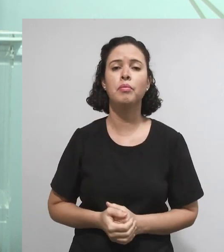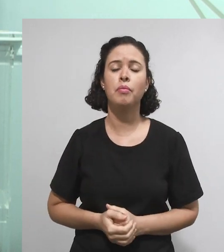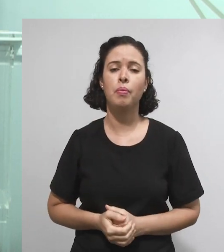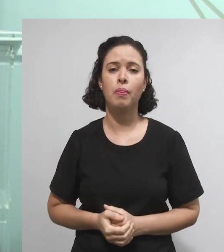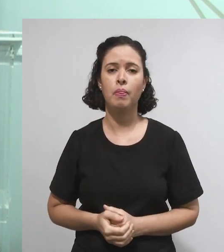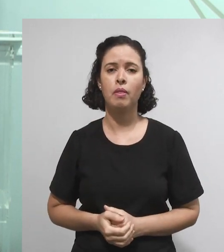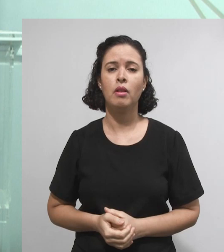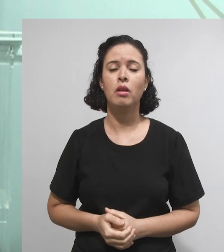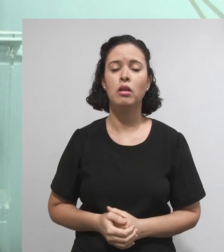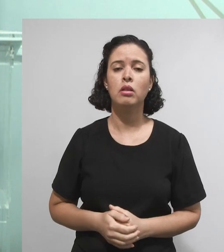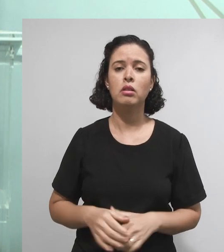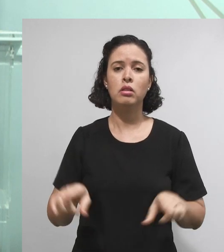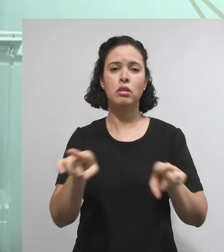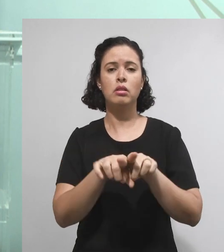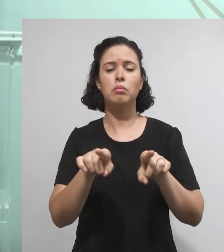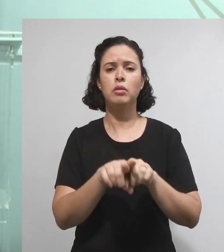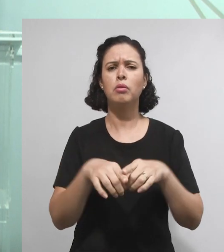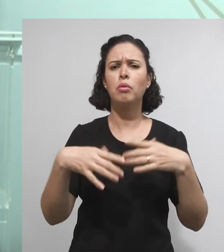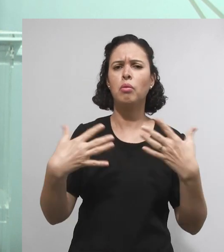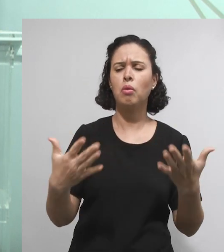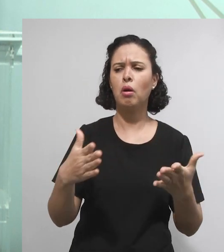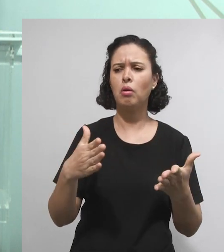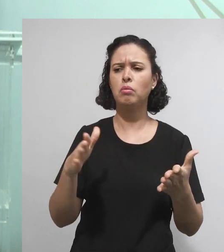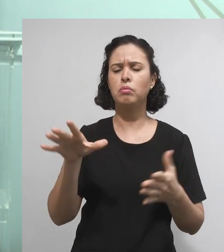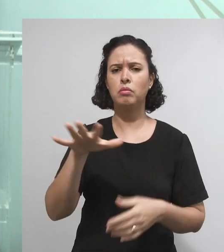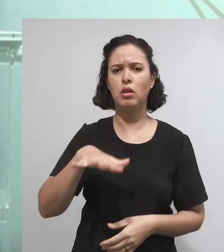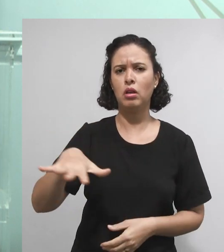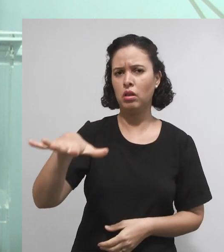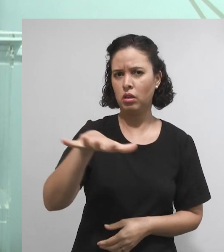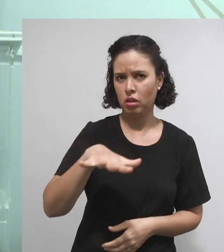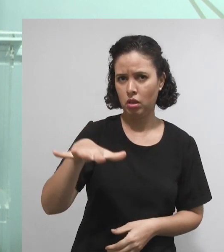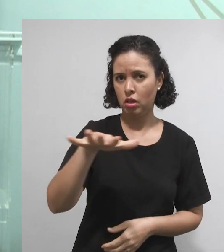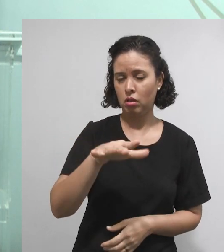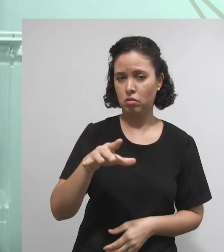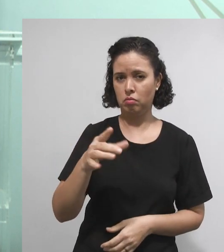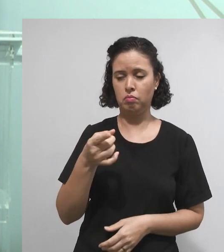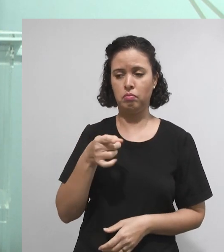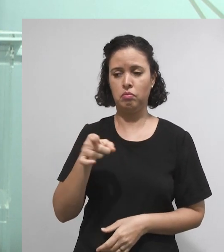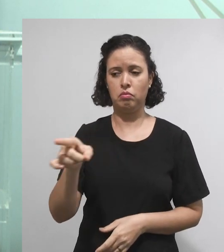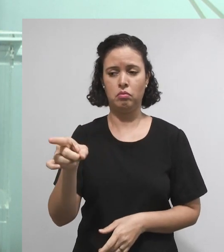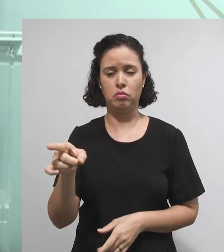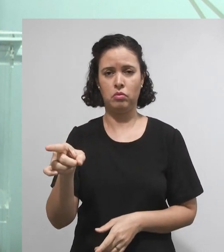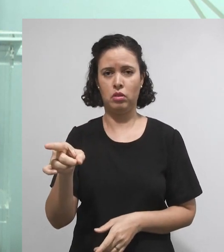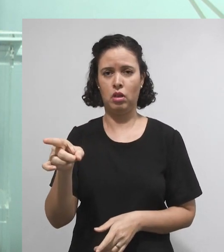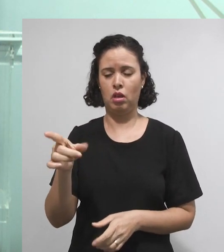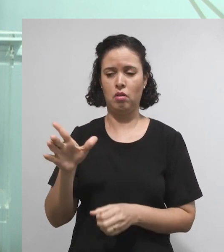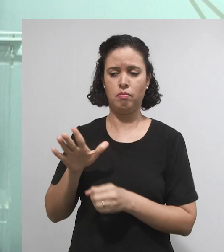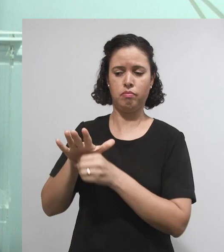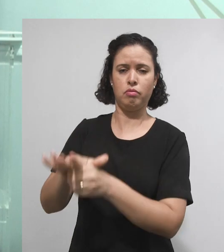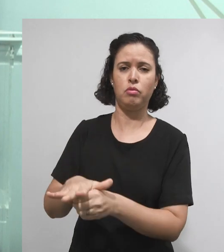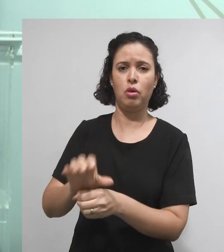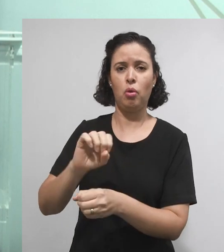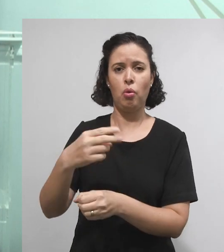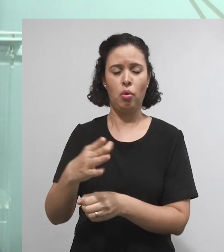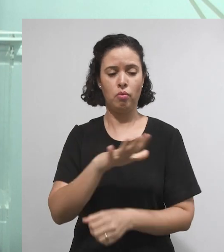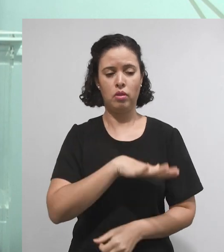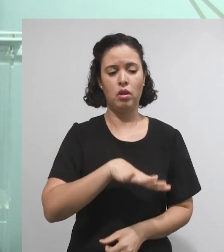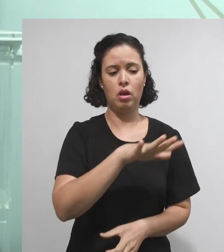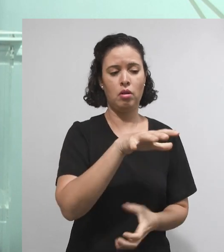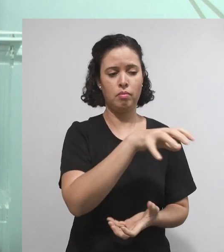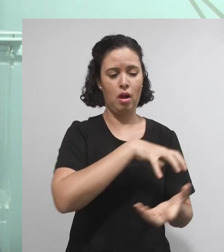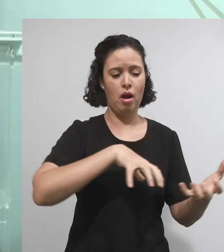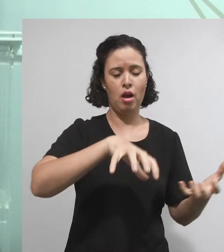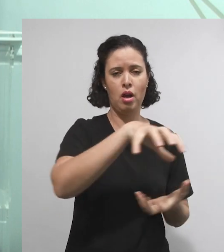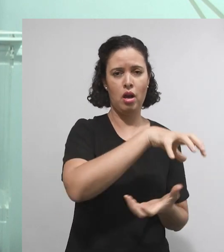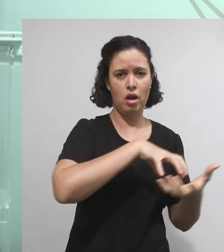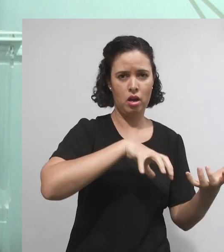E dependendo de qual área, de qual caminho se está seguindo, se o da dominação ou da revolução, se o